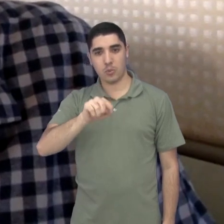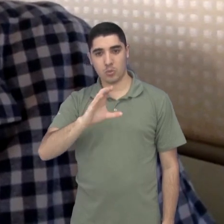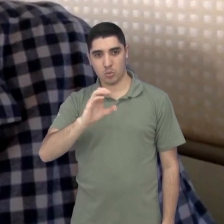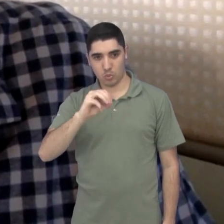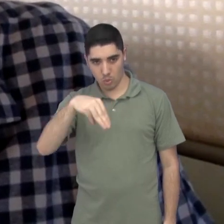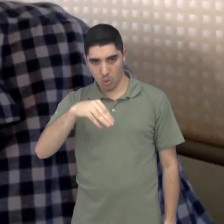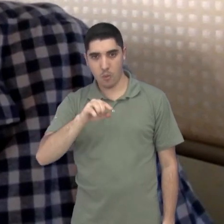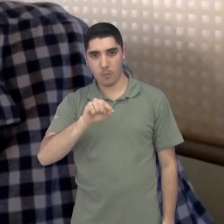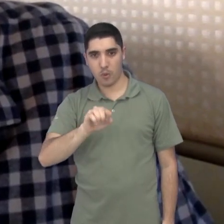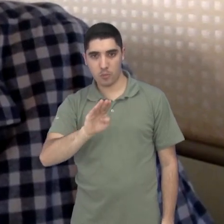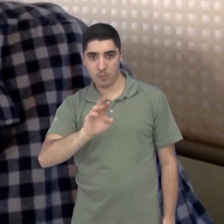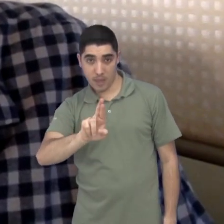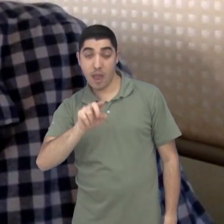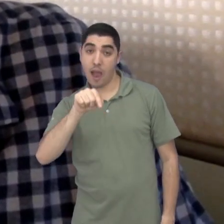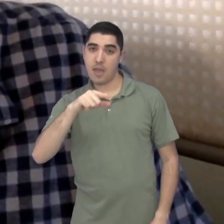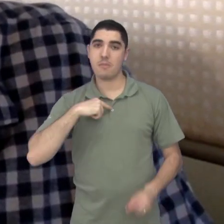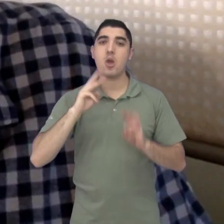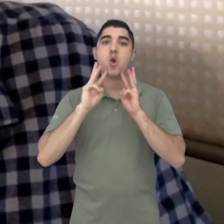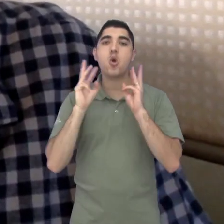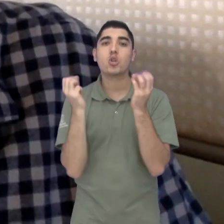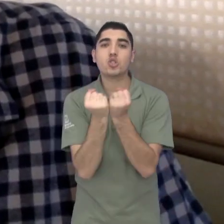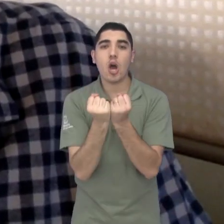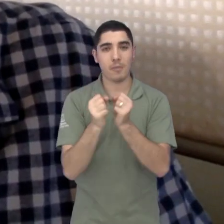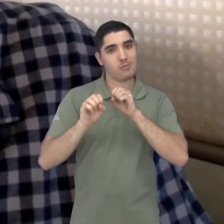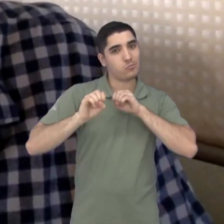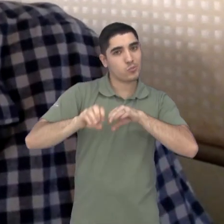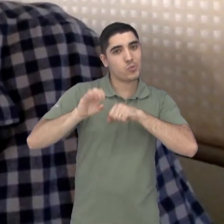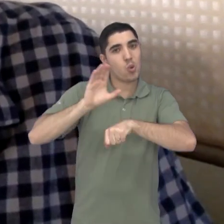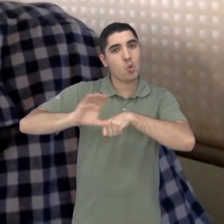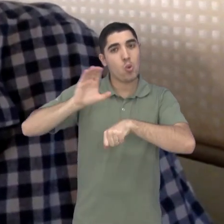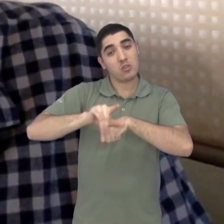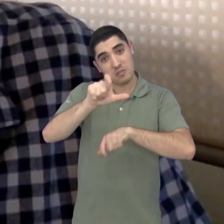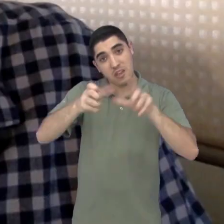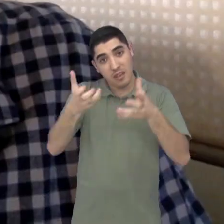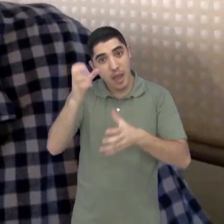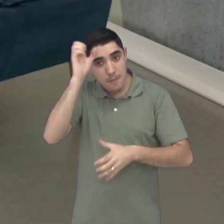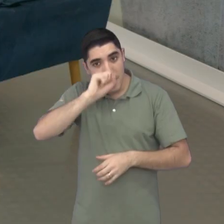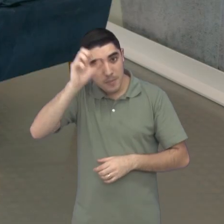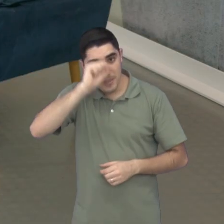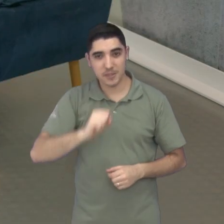hrjdub.com.br, que é o meu workshop. E eu ensino isso para quem quiser aprender.